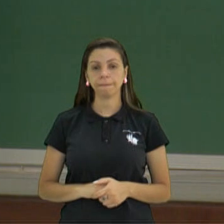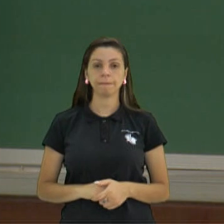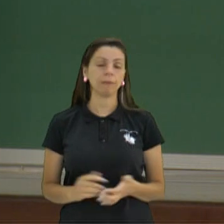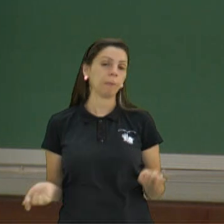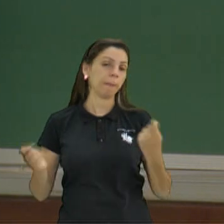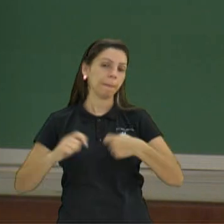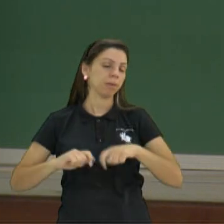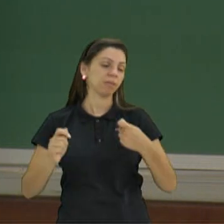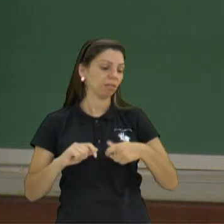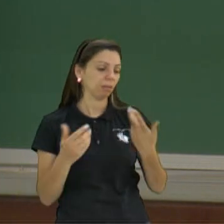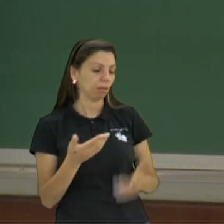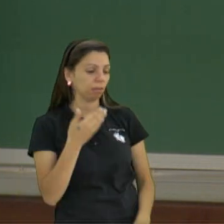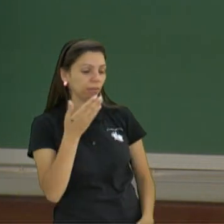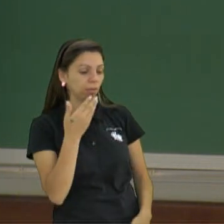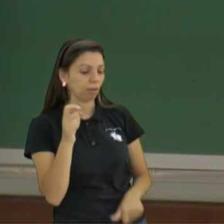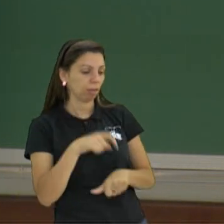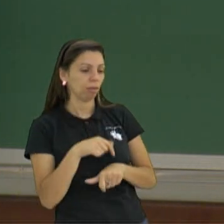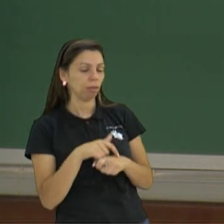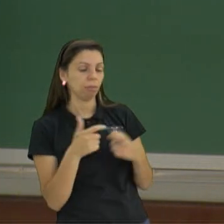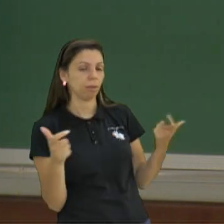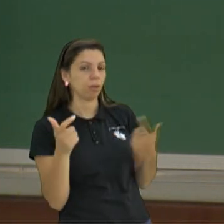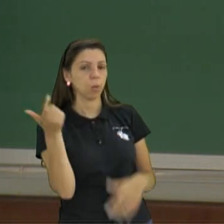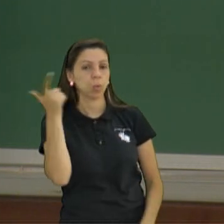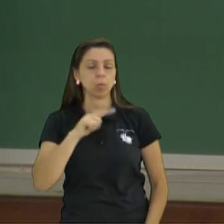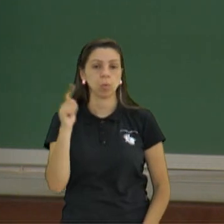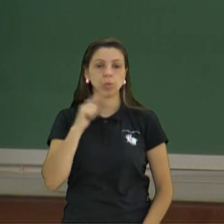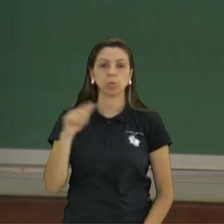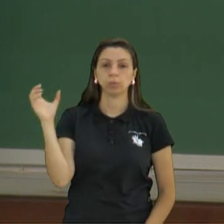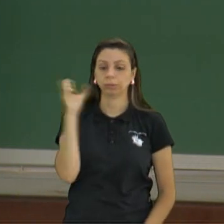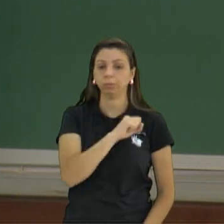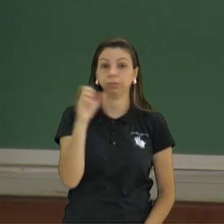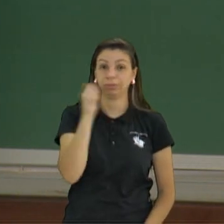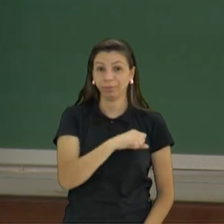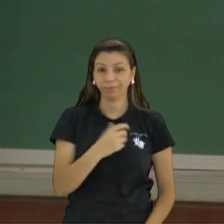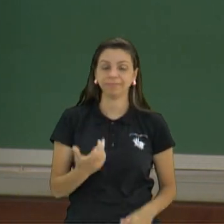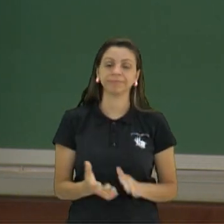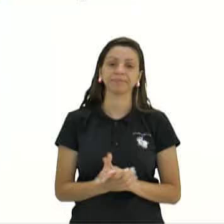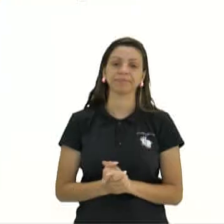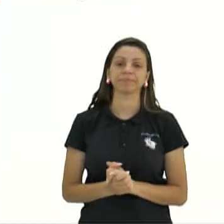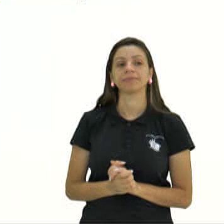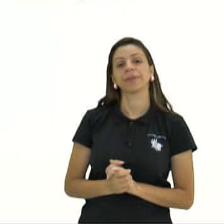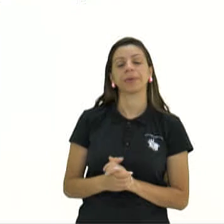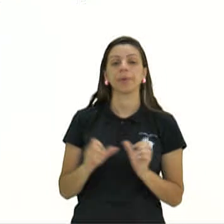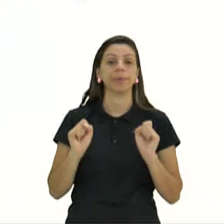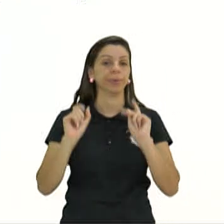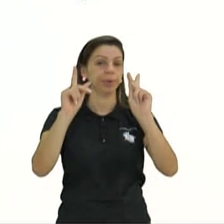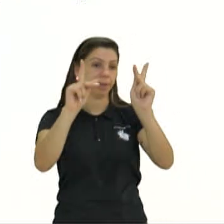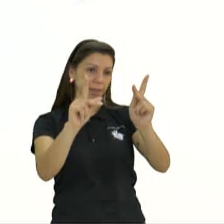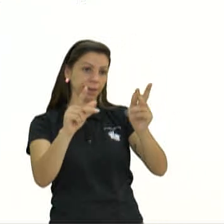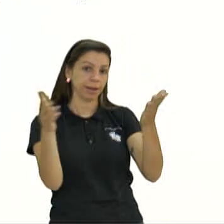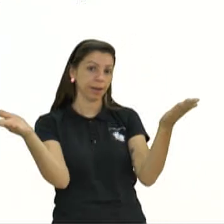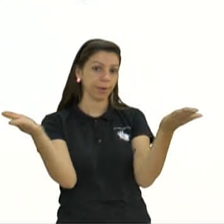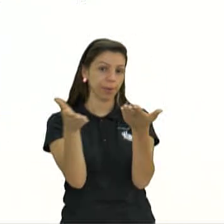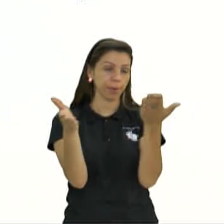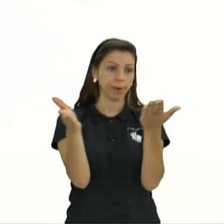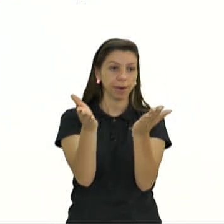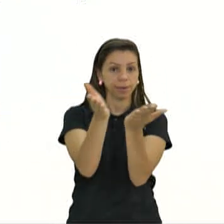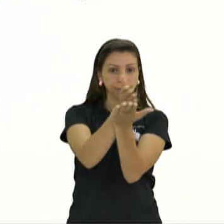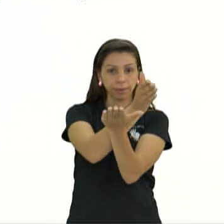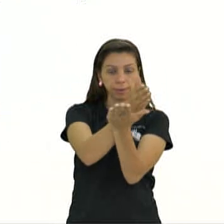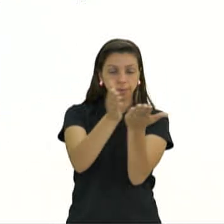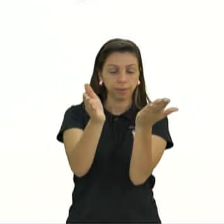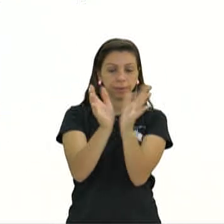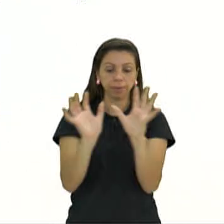Nem precisei, professora, do tempo maior, eu consegui fazer rapidinho. Muito bem, ó. Nós vamos dividir, ó. A musicalidade